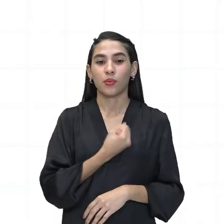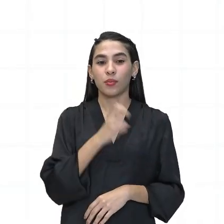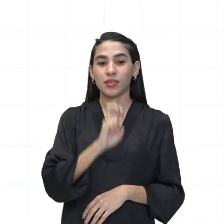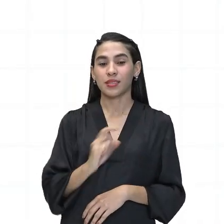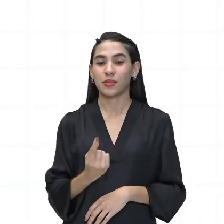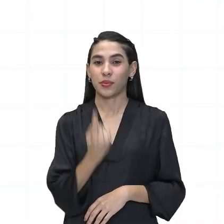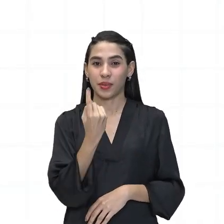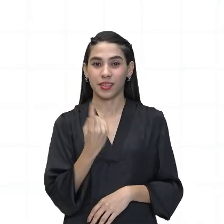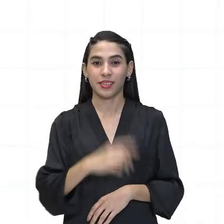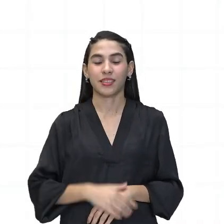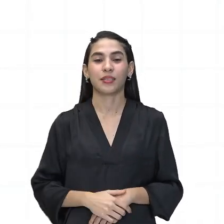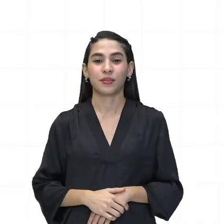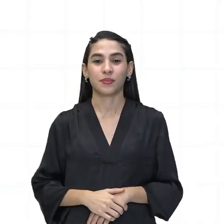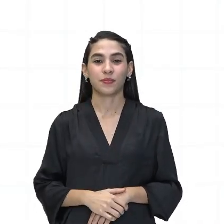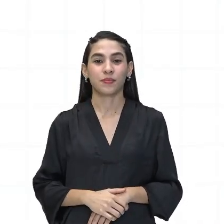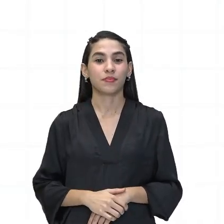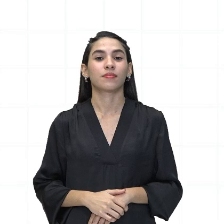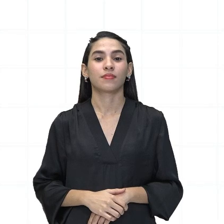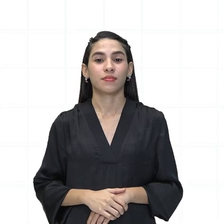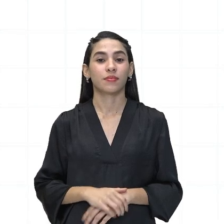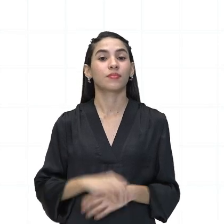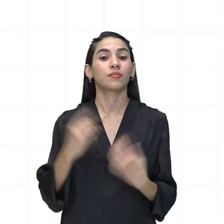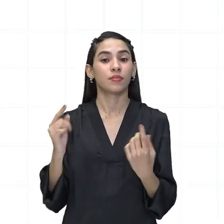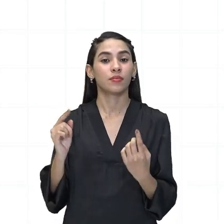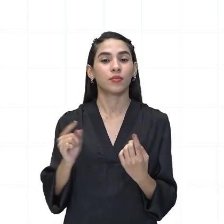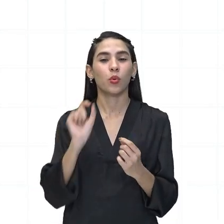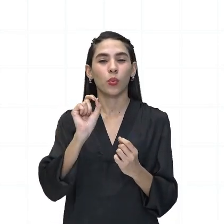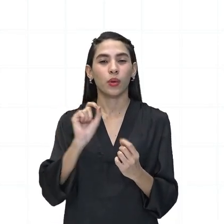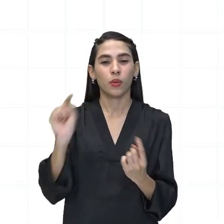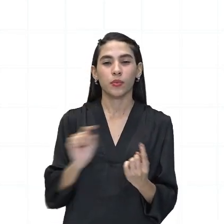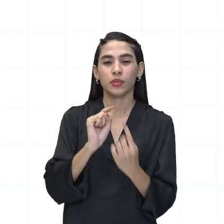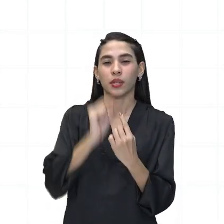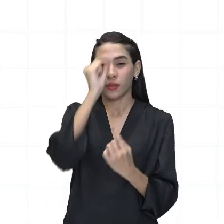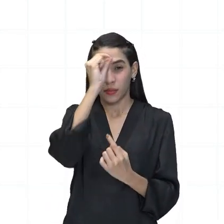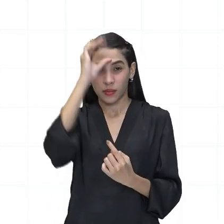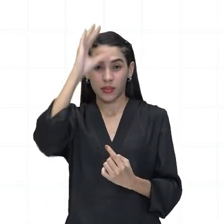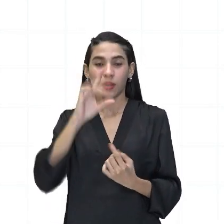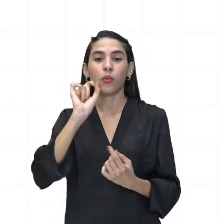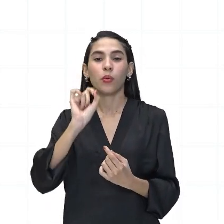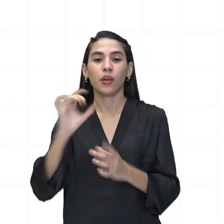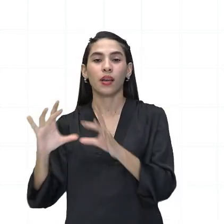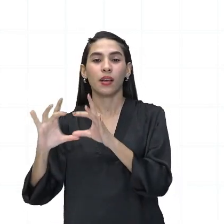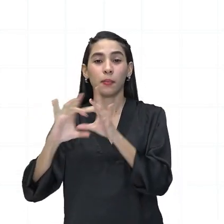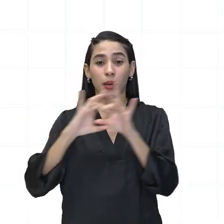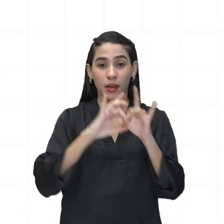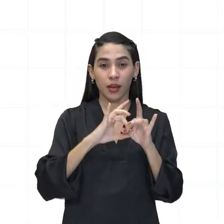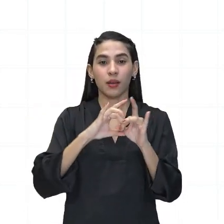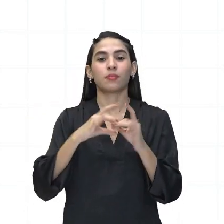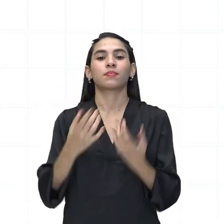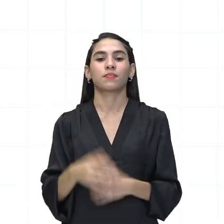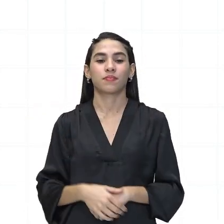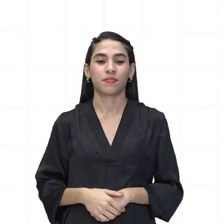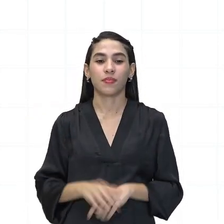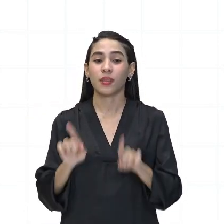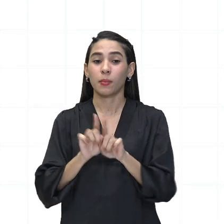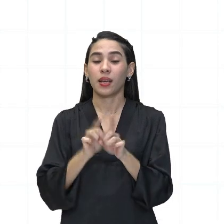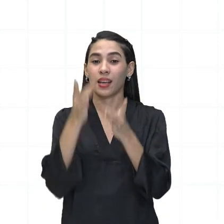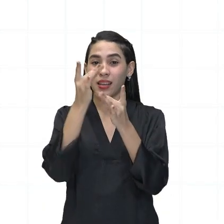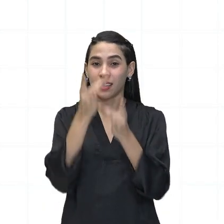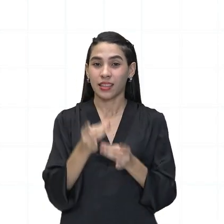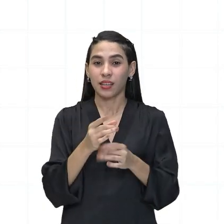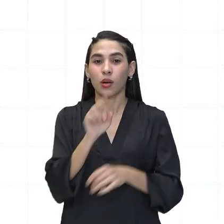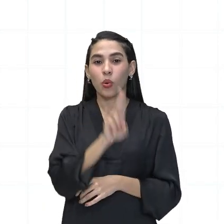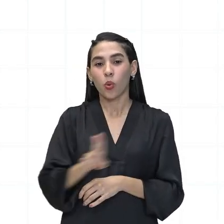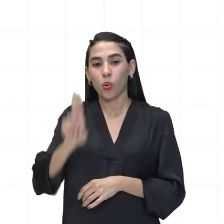número 51 traz coesão como objeto de conhecimento e o